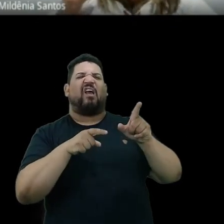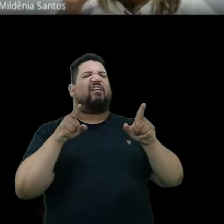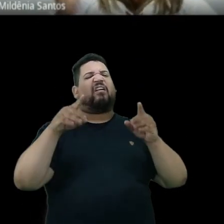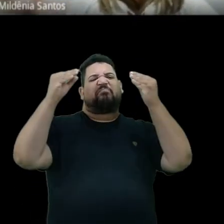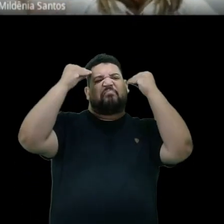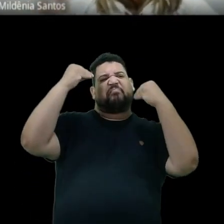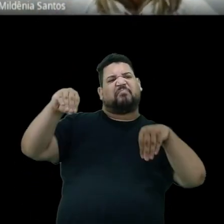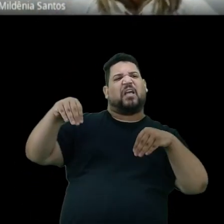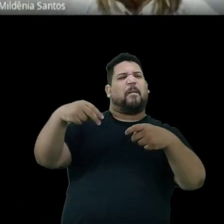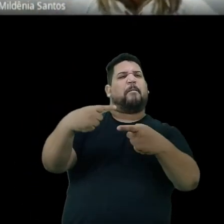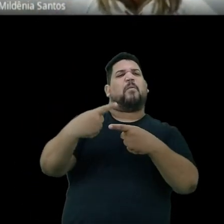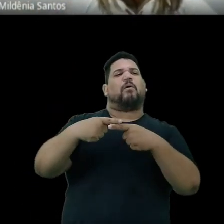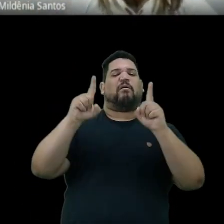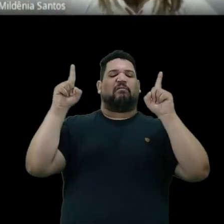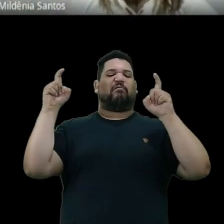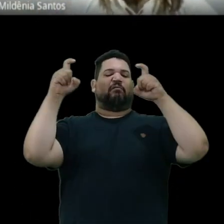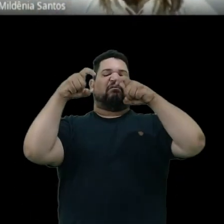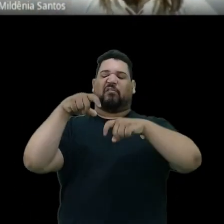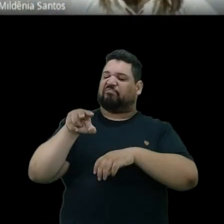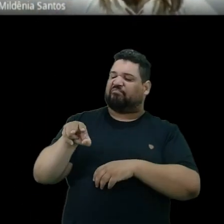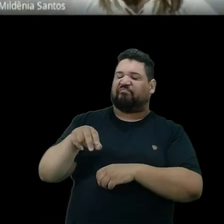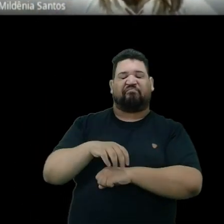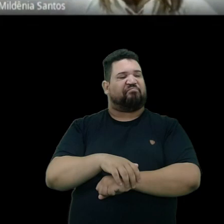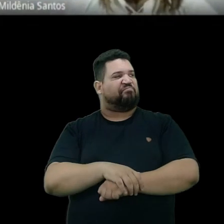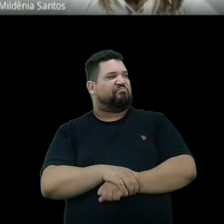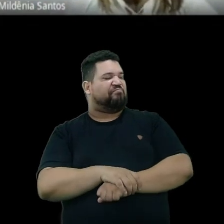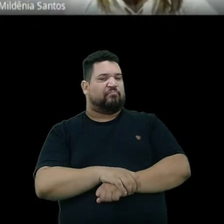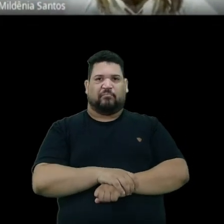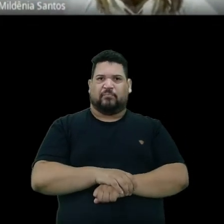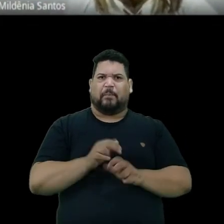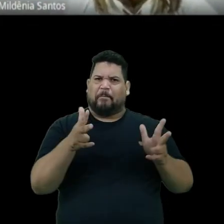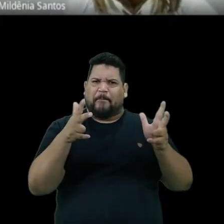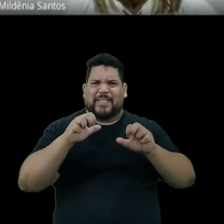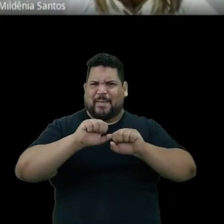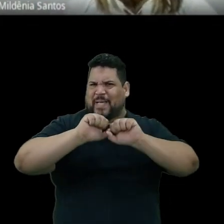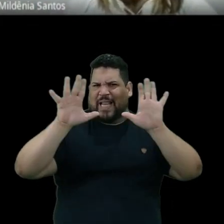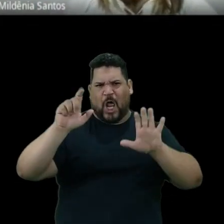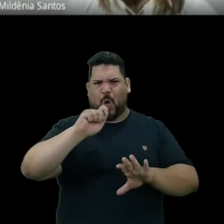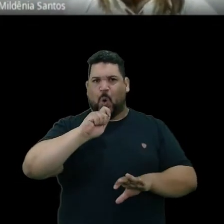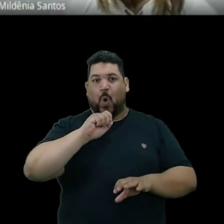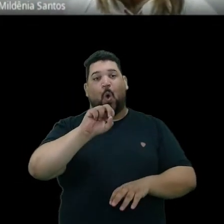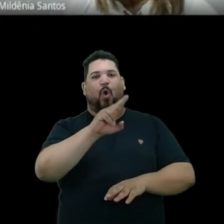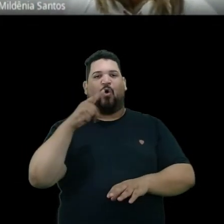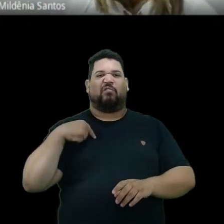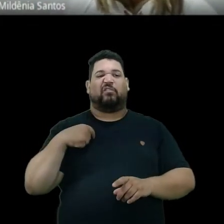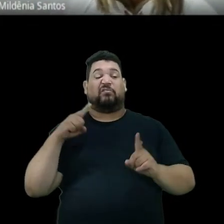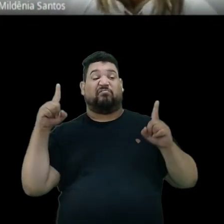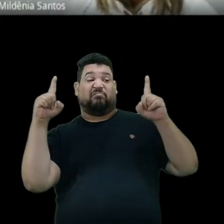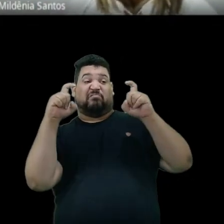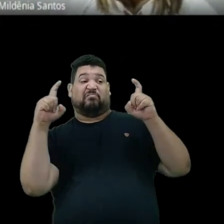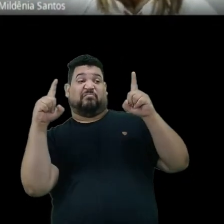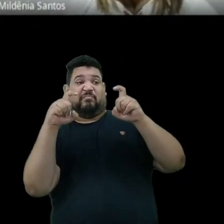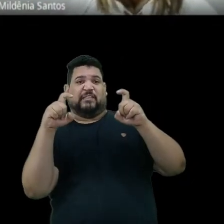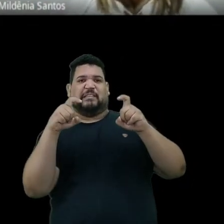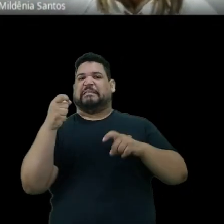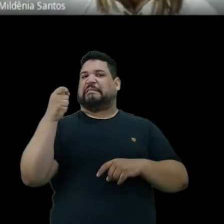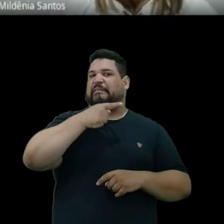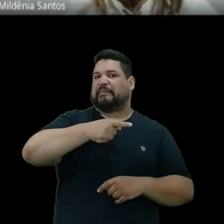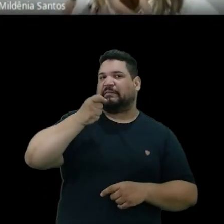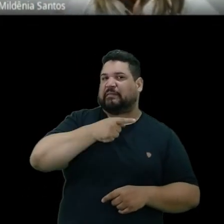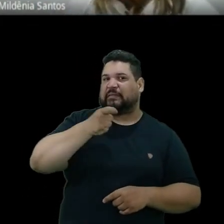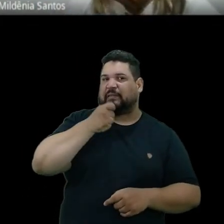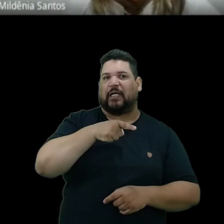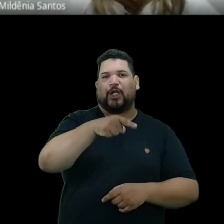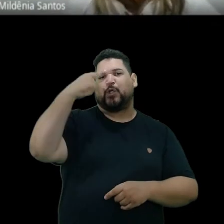de cara feia para ela, seria mais ou menos isso. Não entende uma ironia, não vai entender um sarcasmo, porque é uma questão que